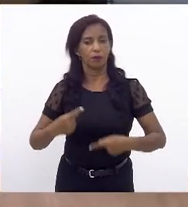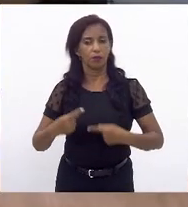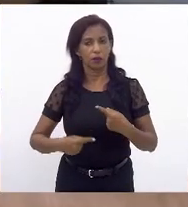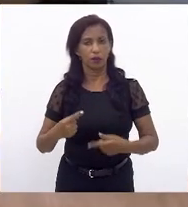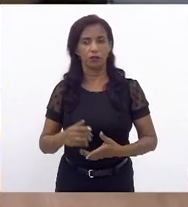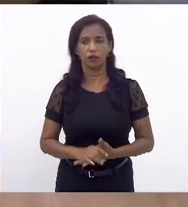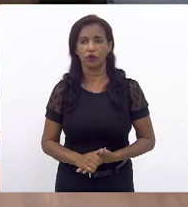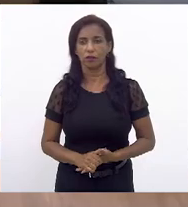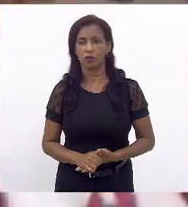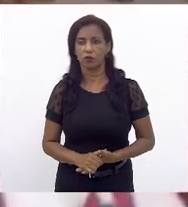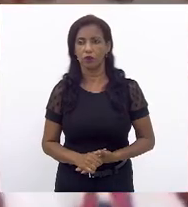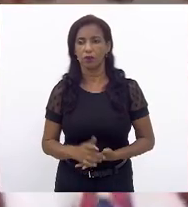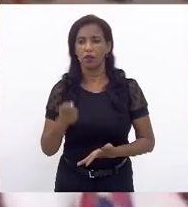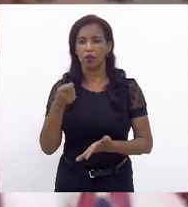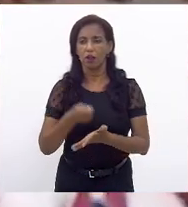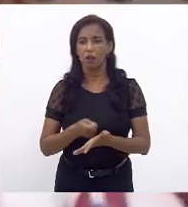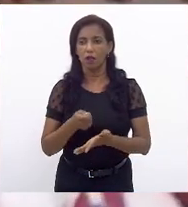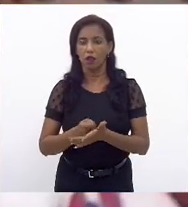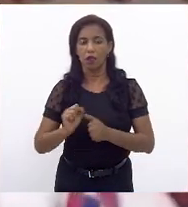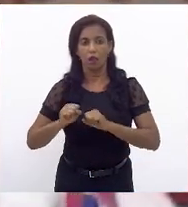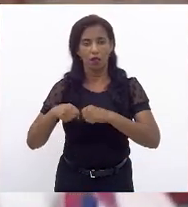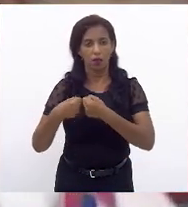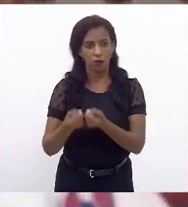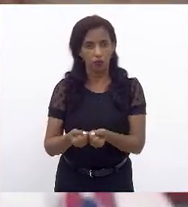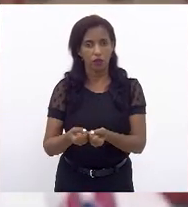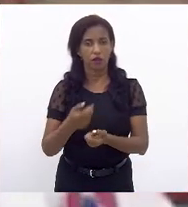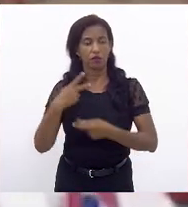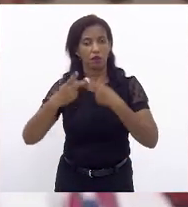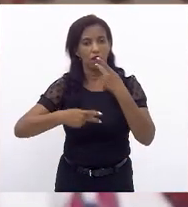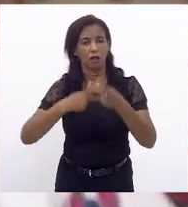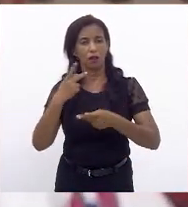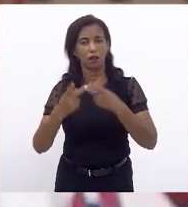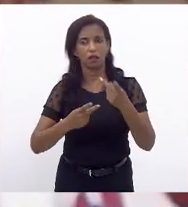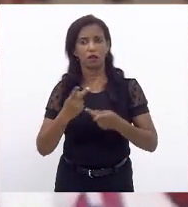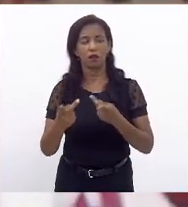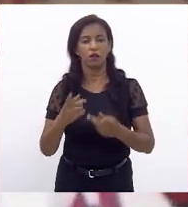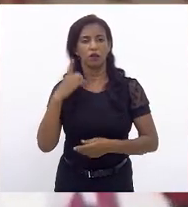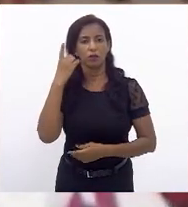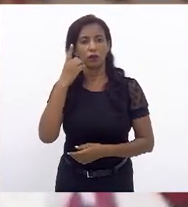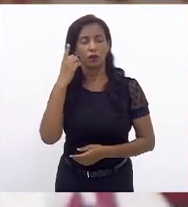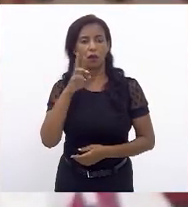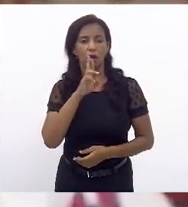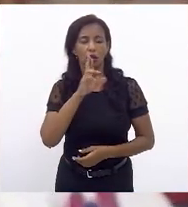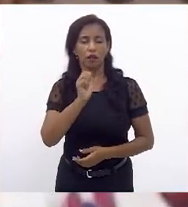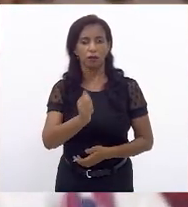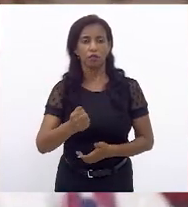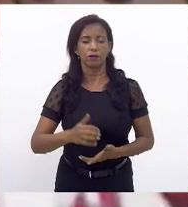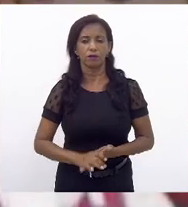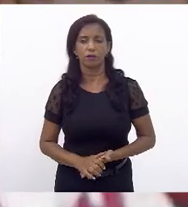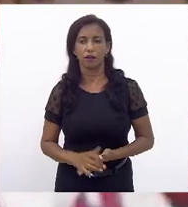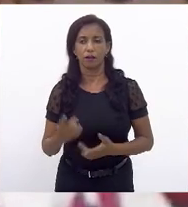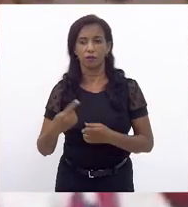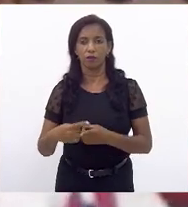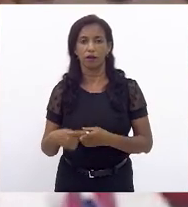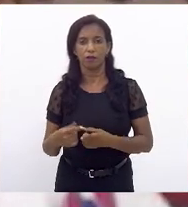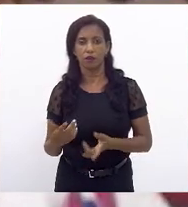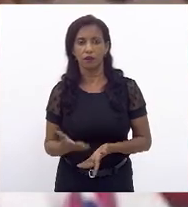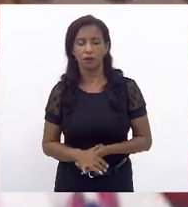né? Reafirmando e reforçando aqui a fala do deputado Rodrigo Amorim, porque